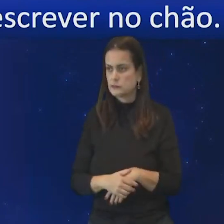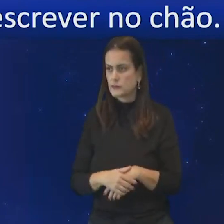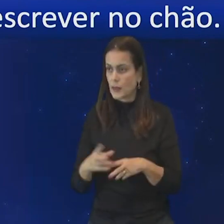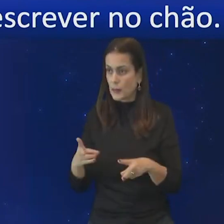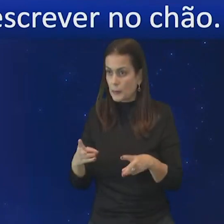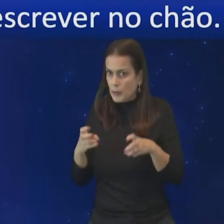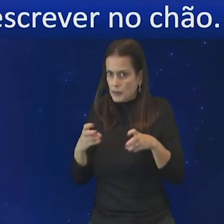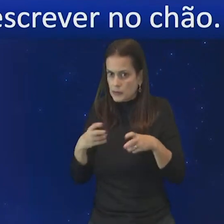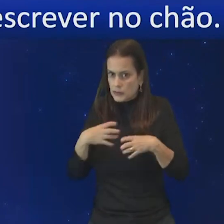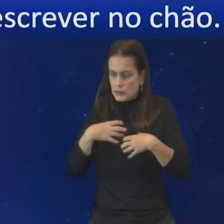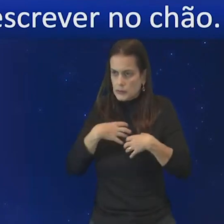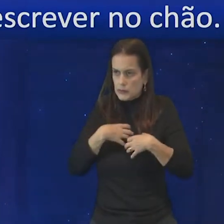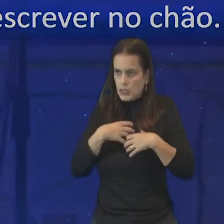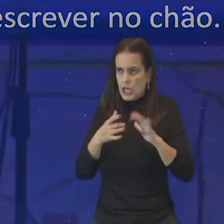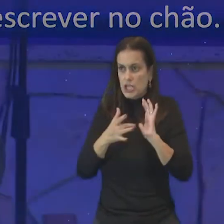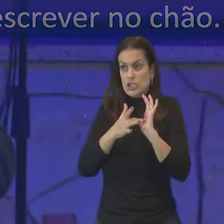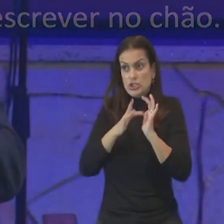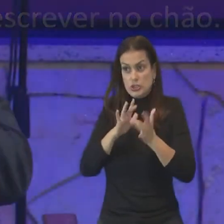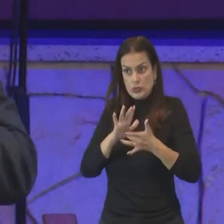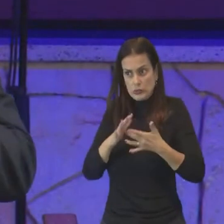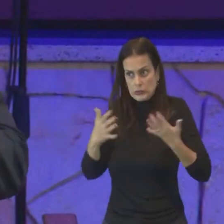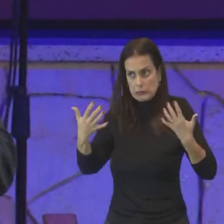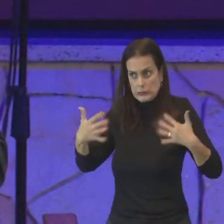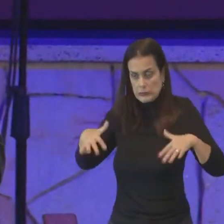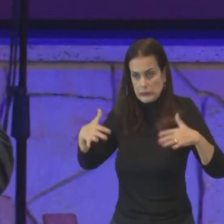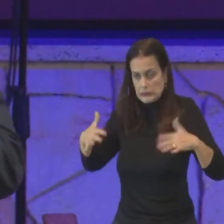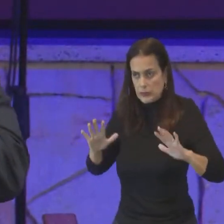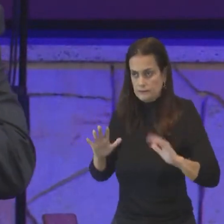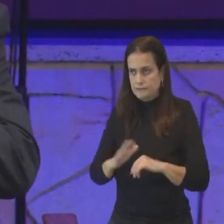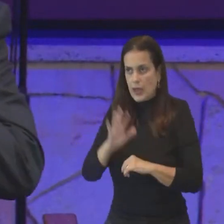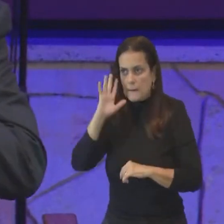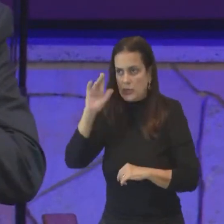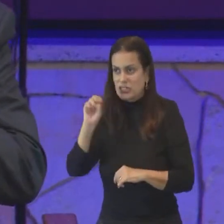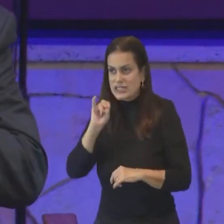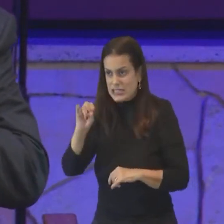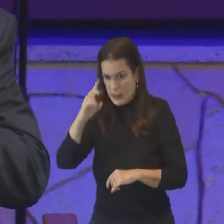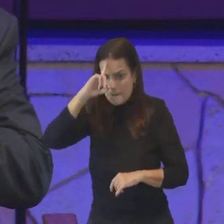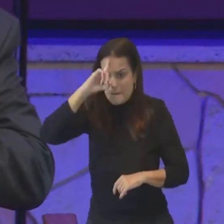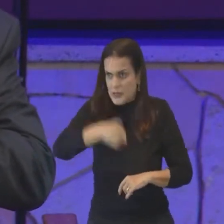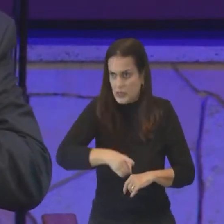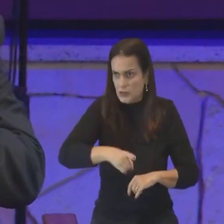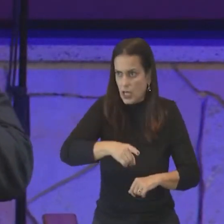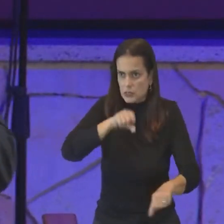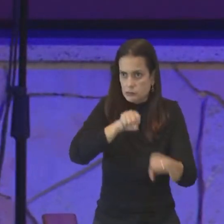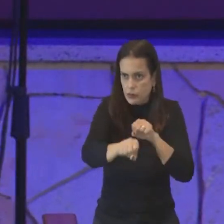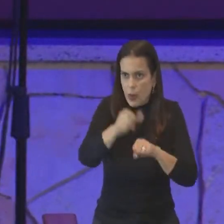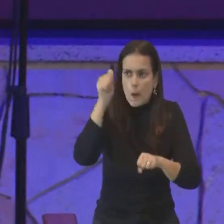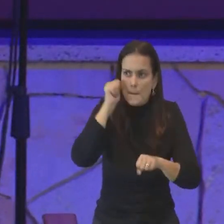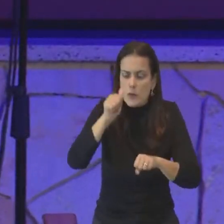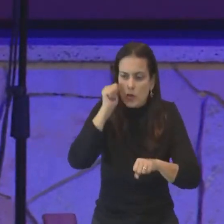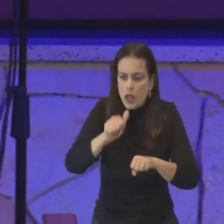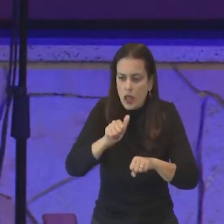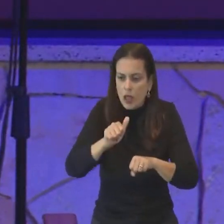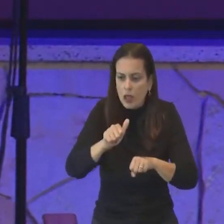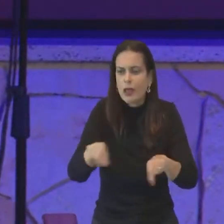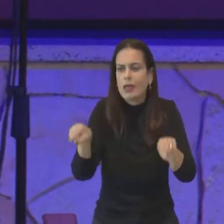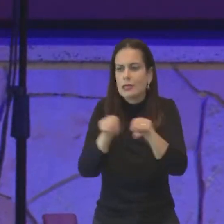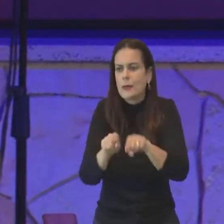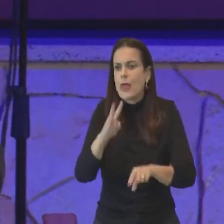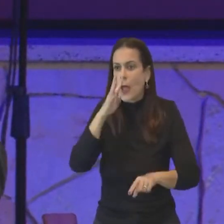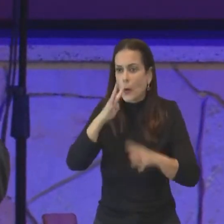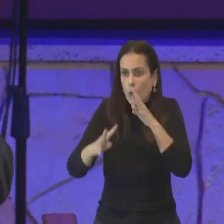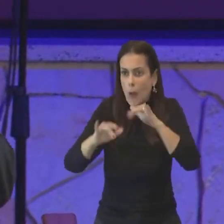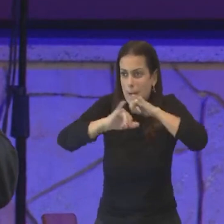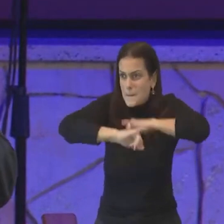que a situação de Jesus era dramática. Se ele mandasse apedrejar aquela mulher, ele seria acusado de